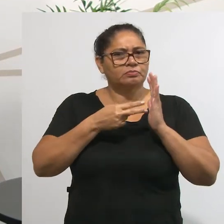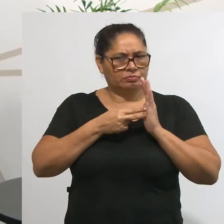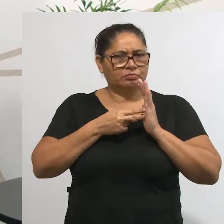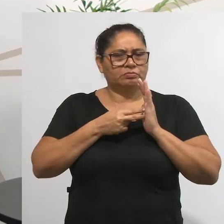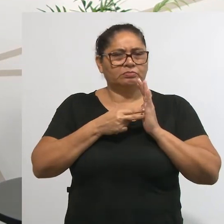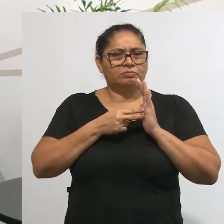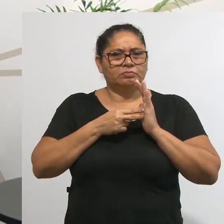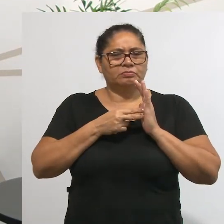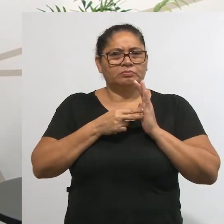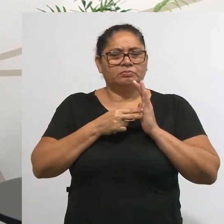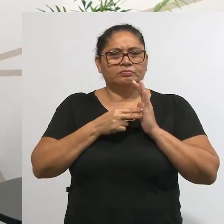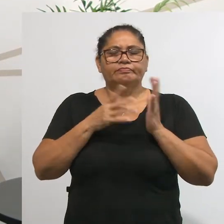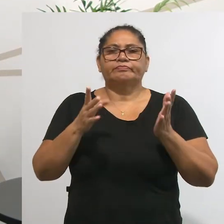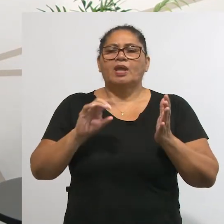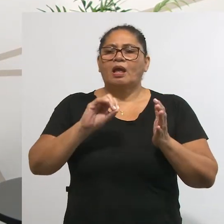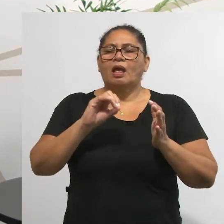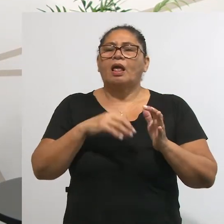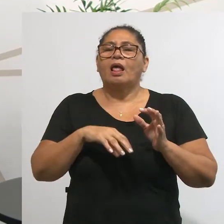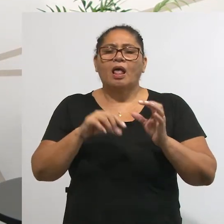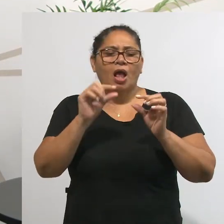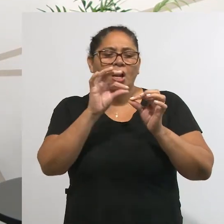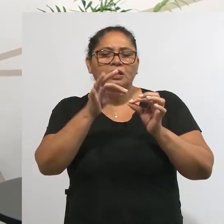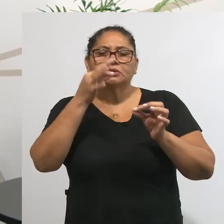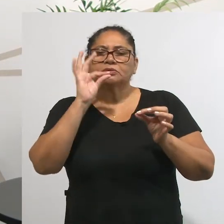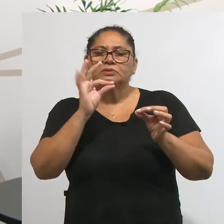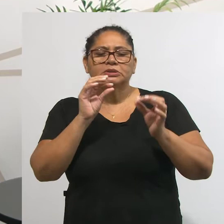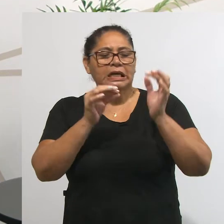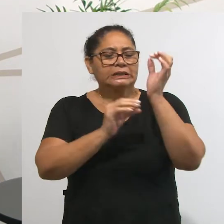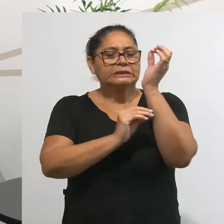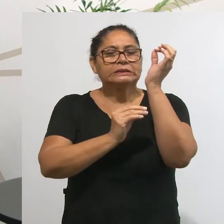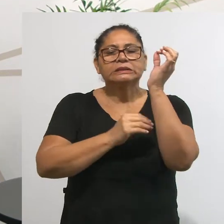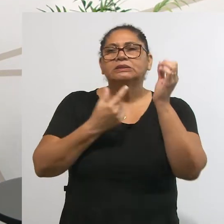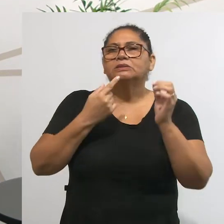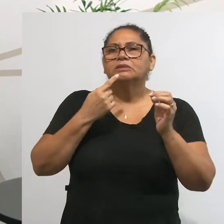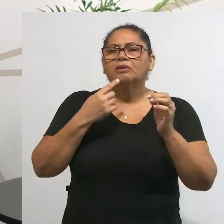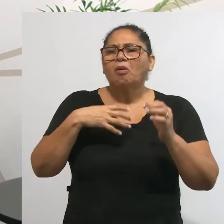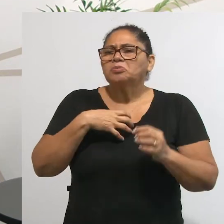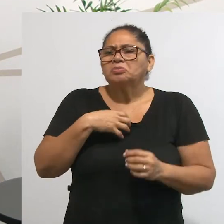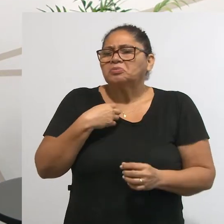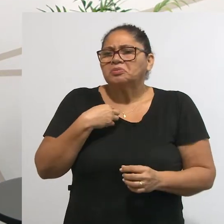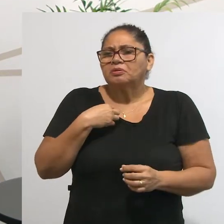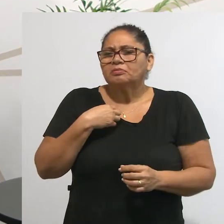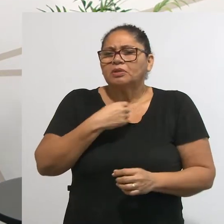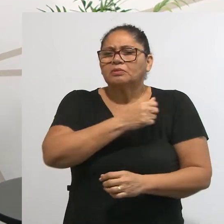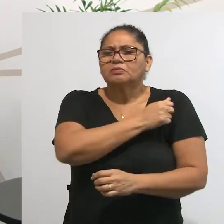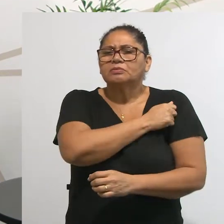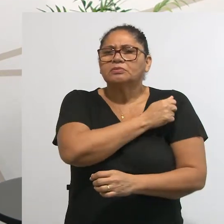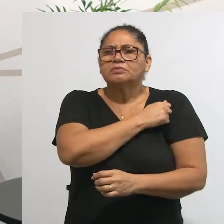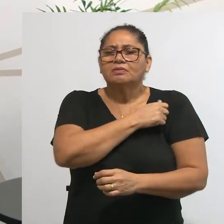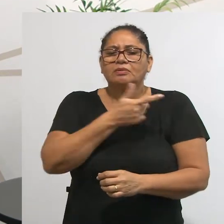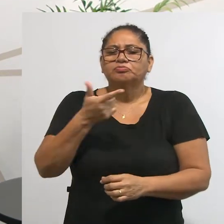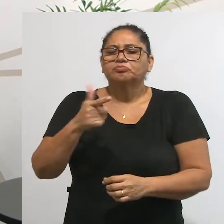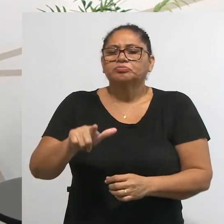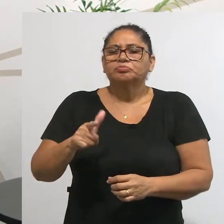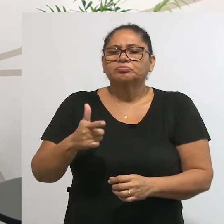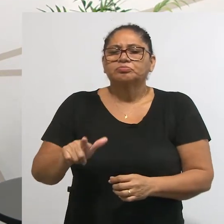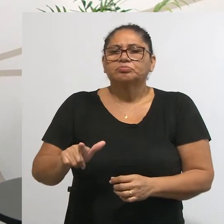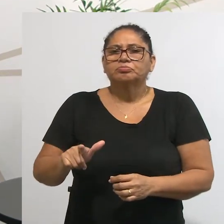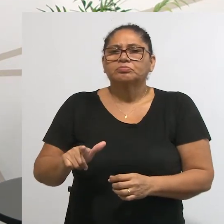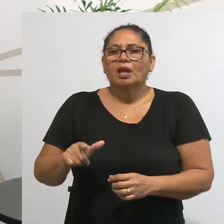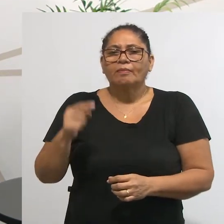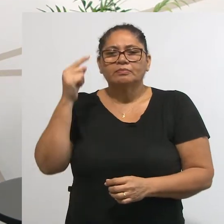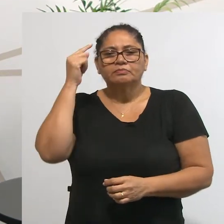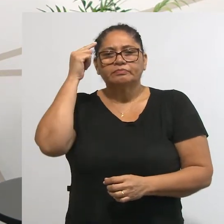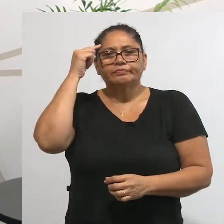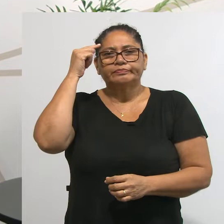vai utilizar a palavra jabuticaba, mas qual é o sentido que essa palavra tem para o aluno? Então, muito mais do que repetir,